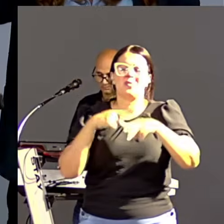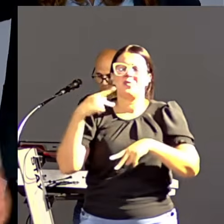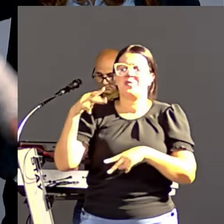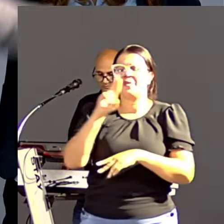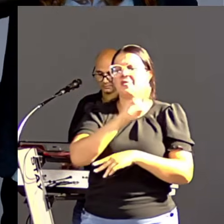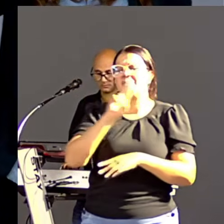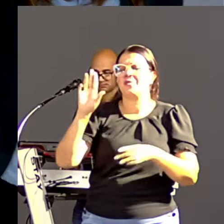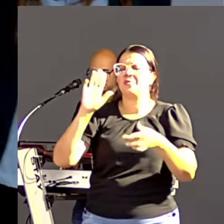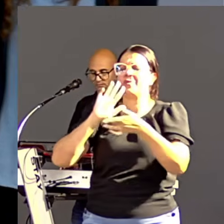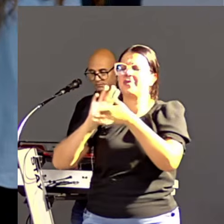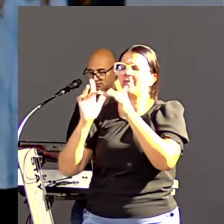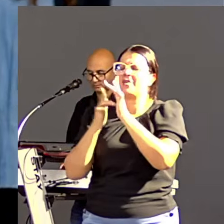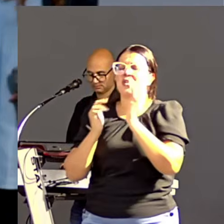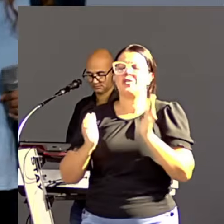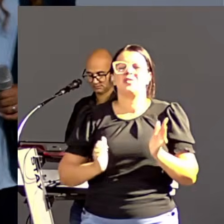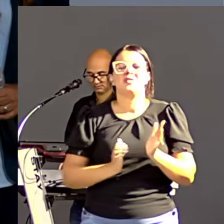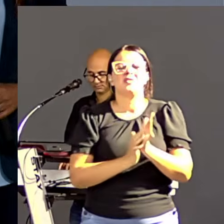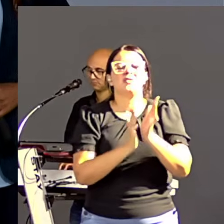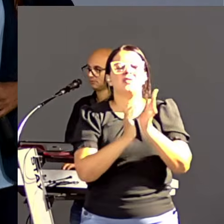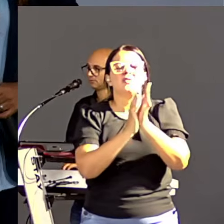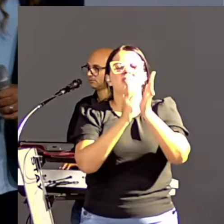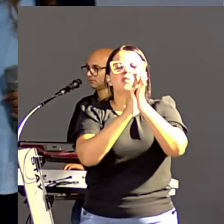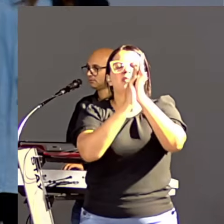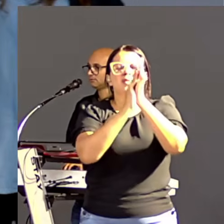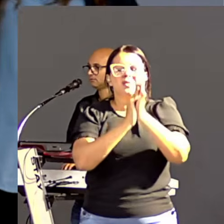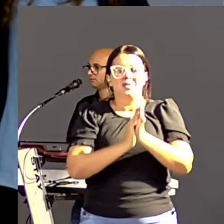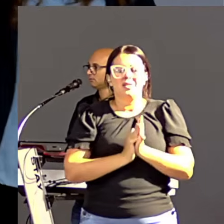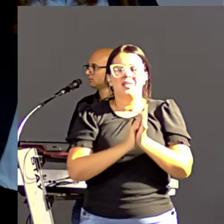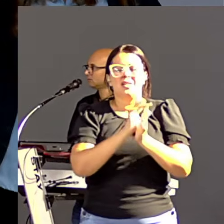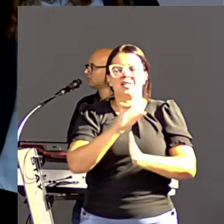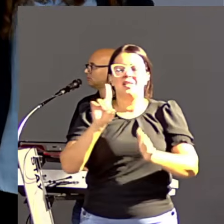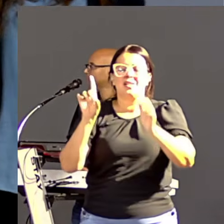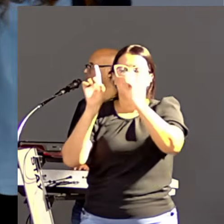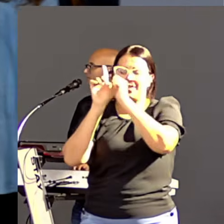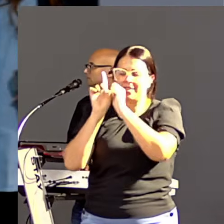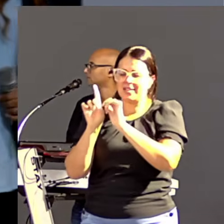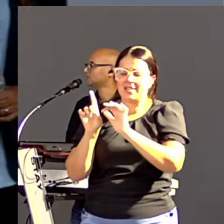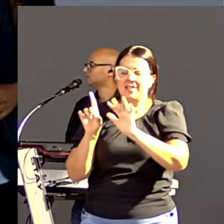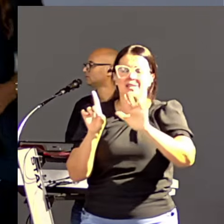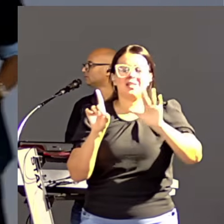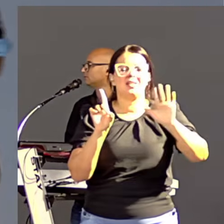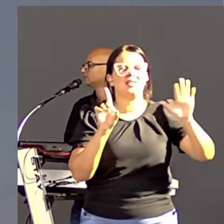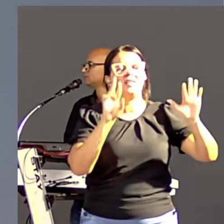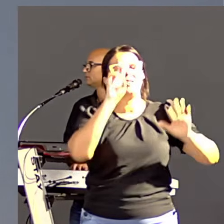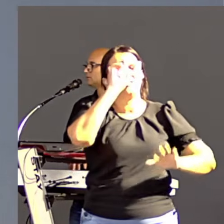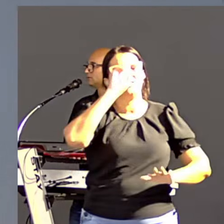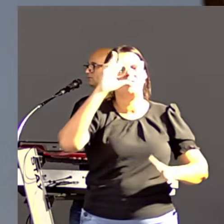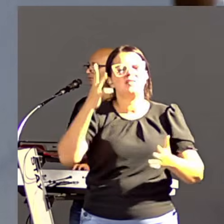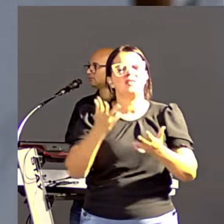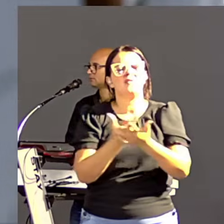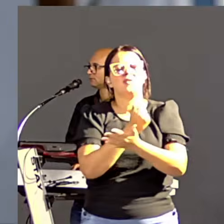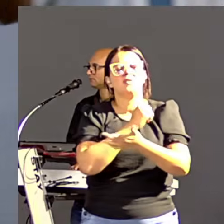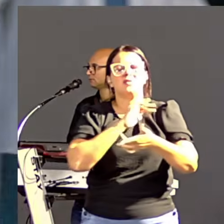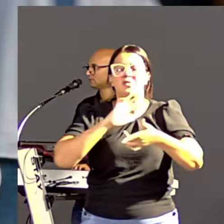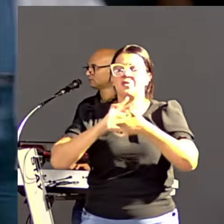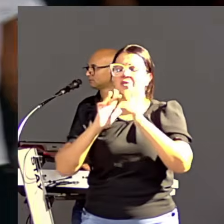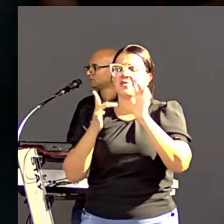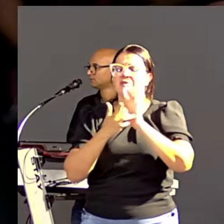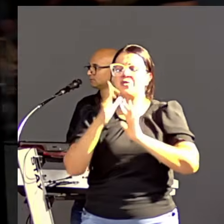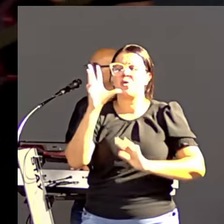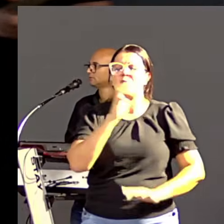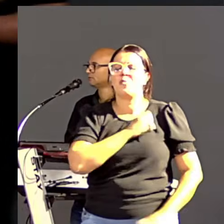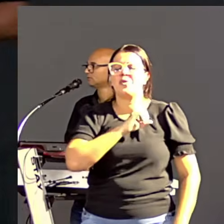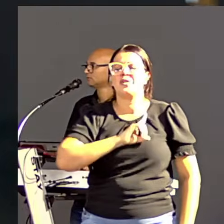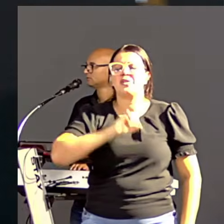de Jesus, nós te louvamos por isso. Que a graça do Senhor e Salvador Jesus Cristo, o amor de